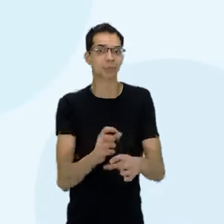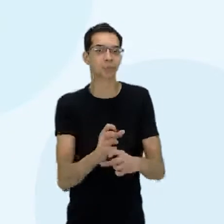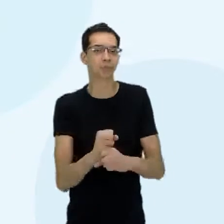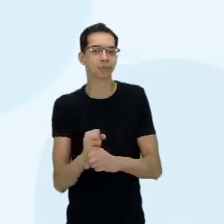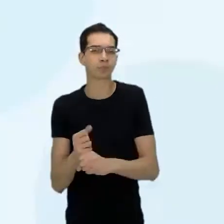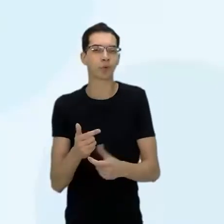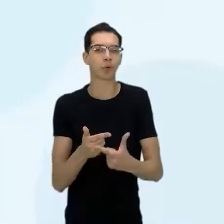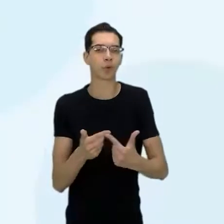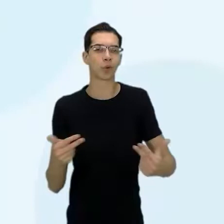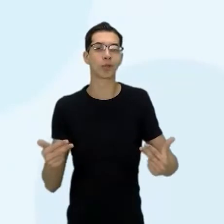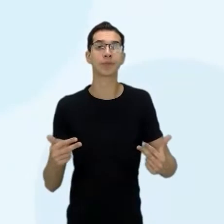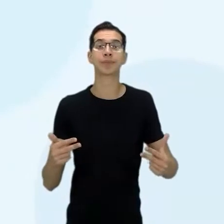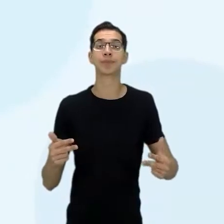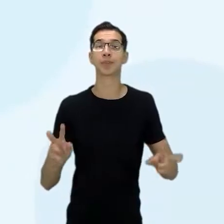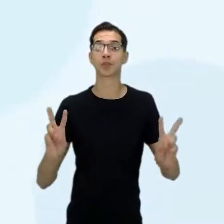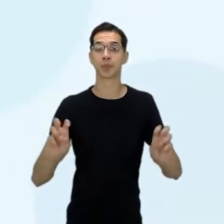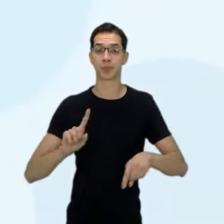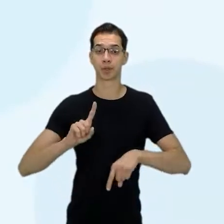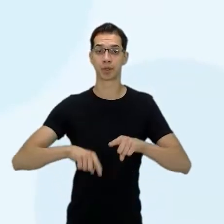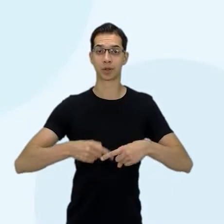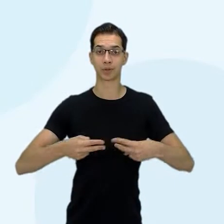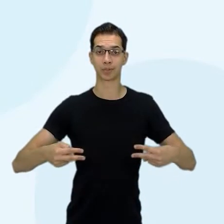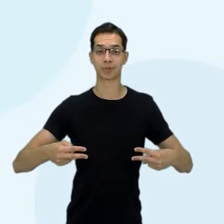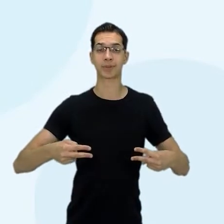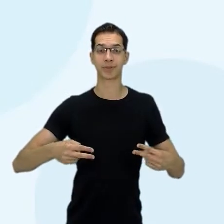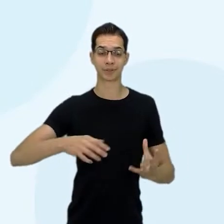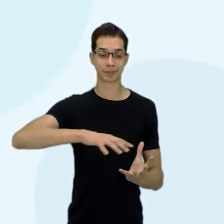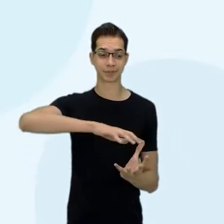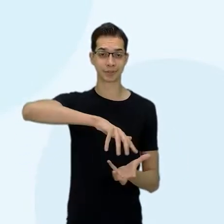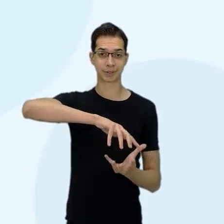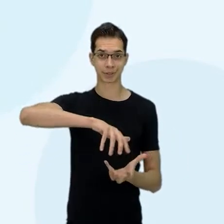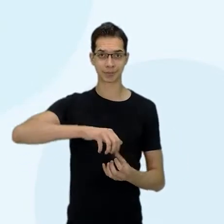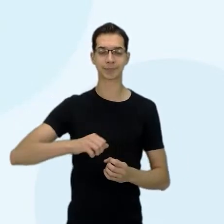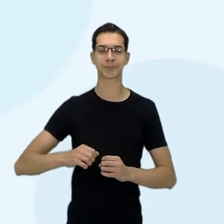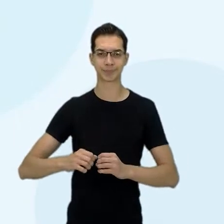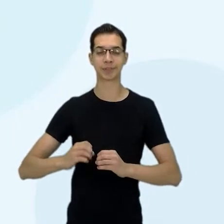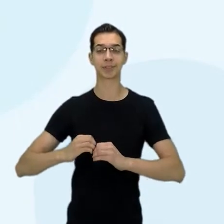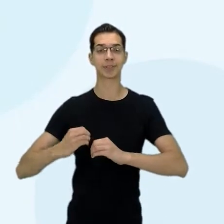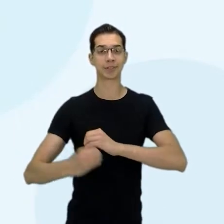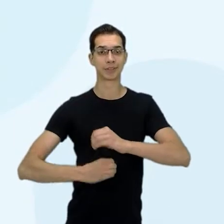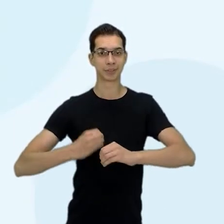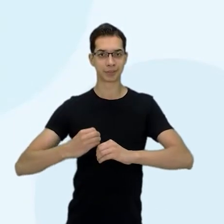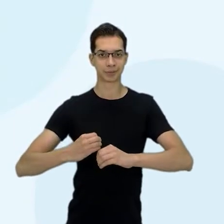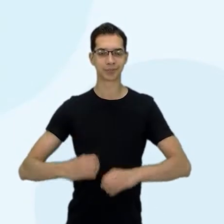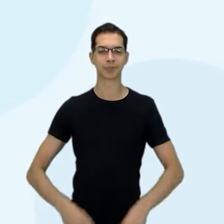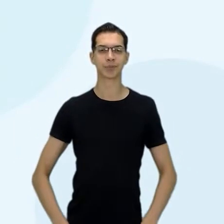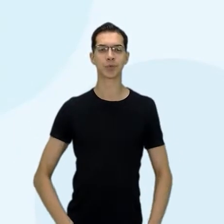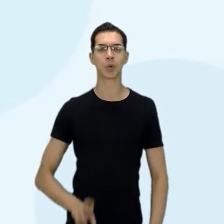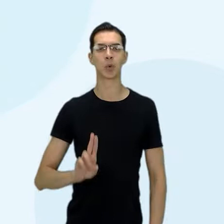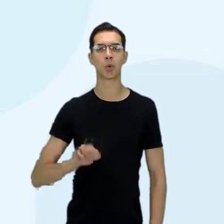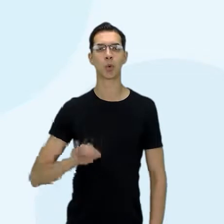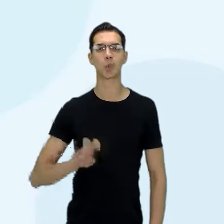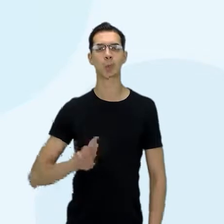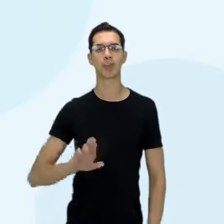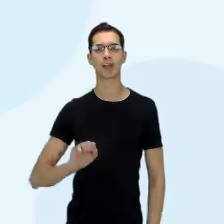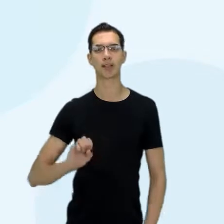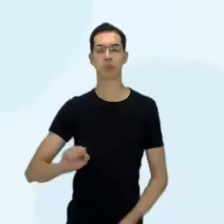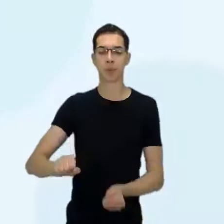de objetos na Terra, no Sistema Solar, no universo, com base na análise